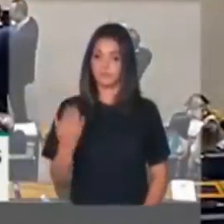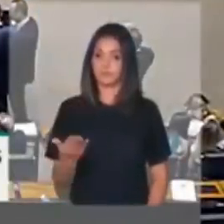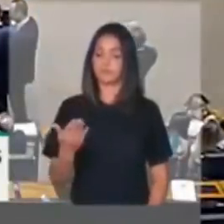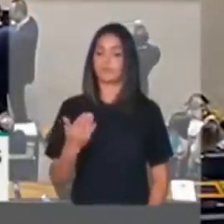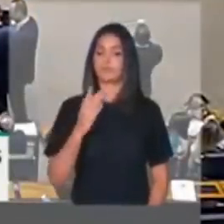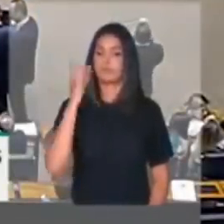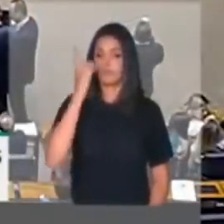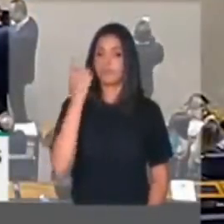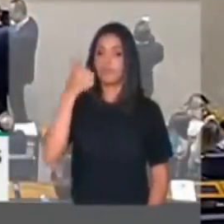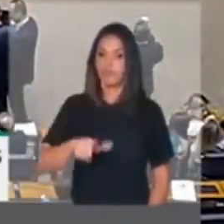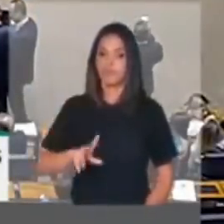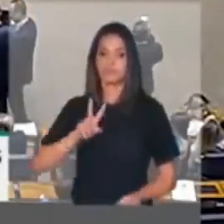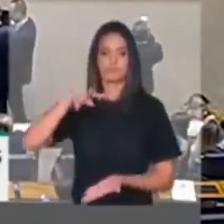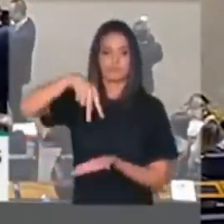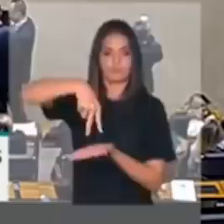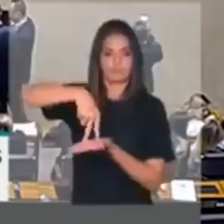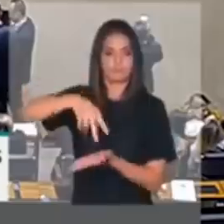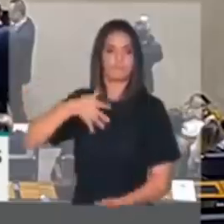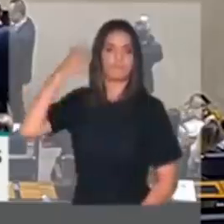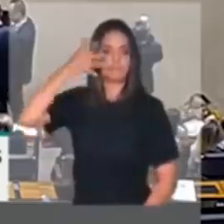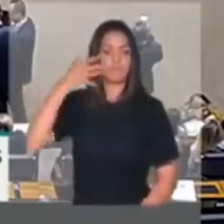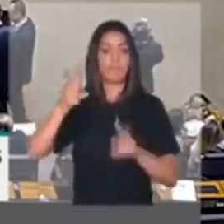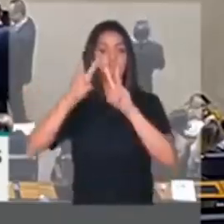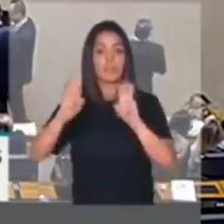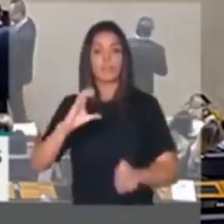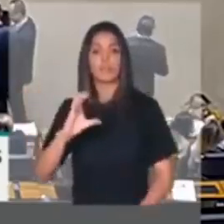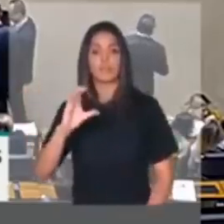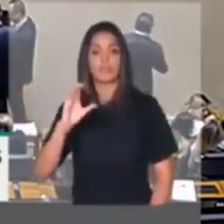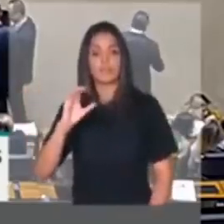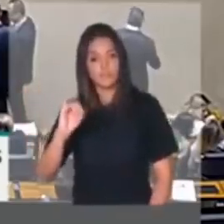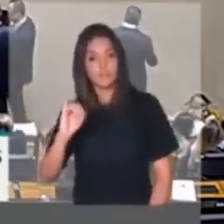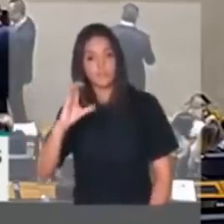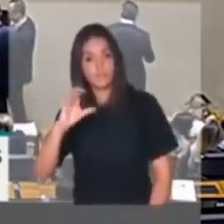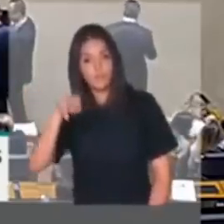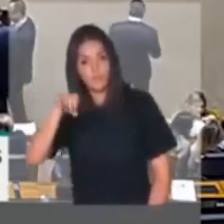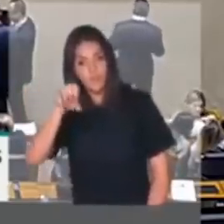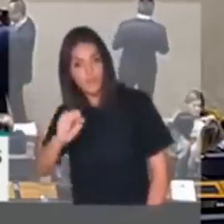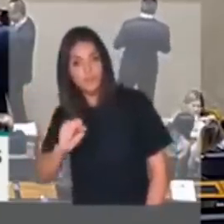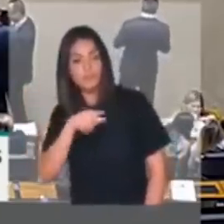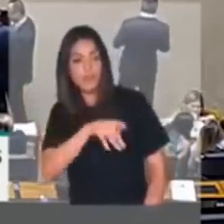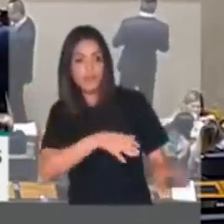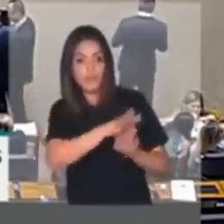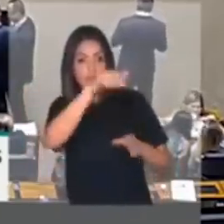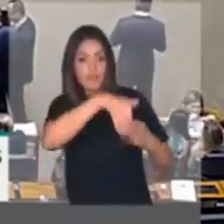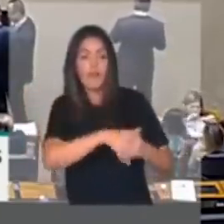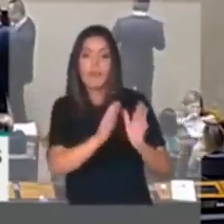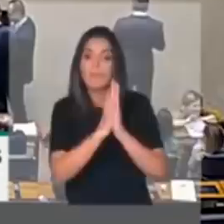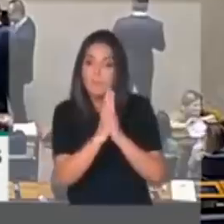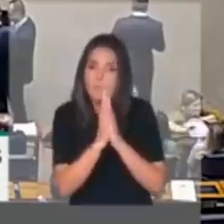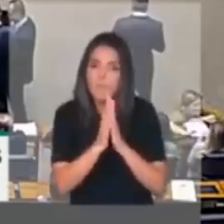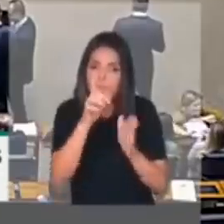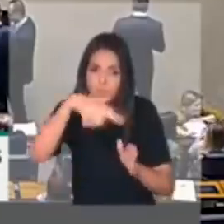uma vez à tribuna para tratar da questão do ICMS, dessa vez no encaminhamento da votação. Peço muito atenção